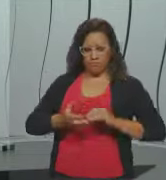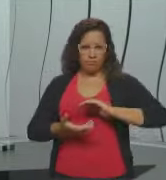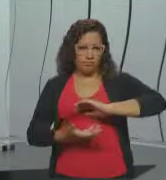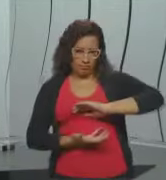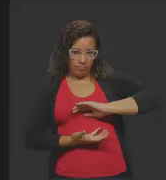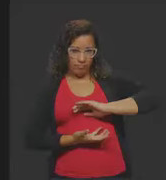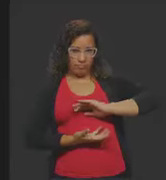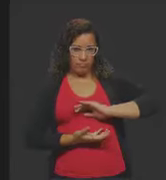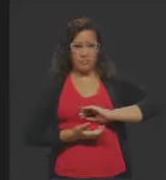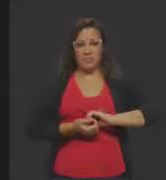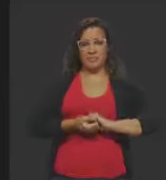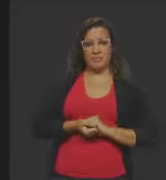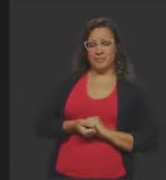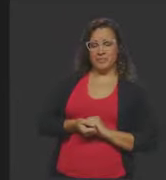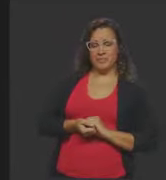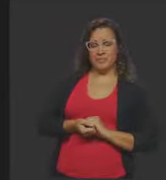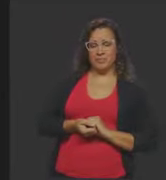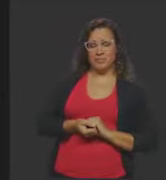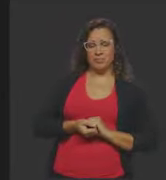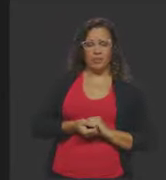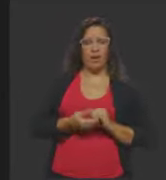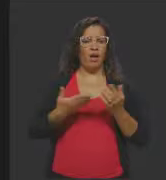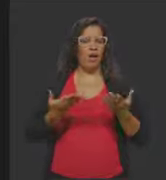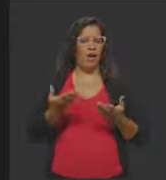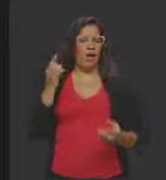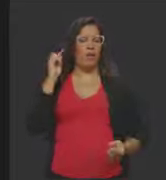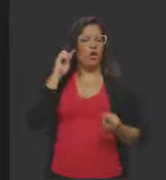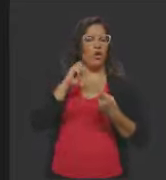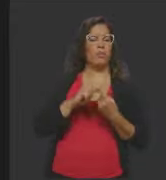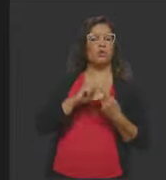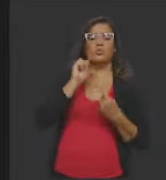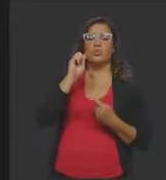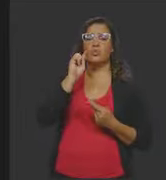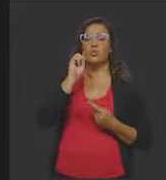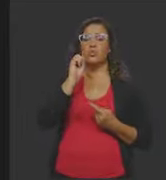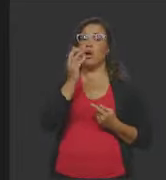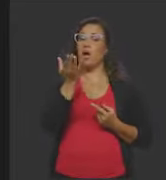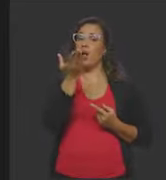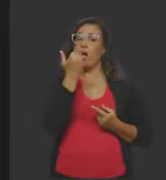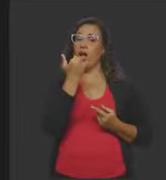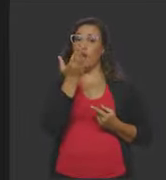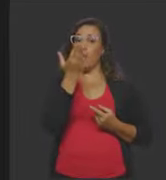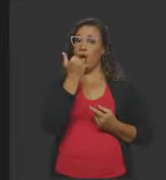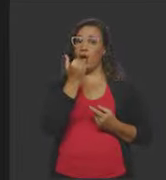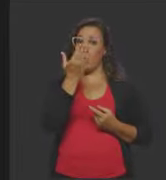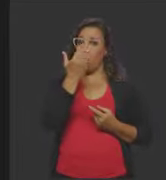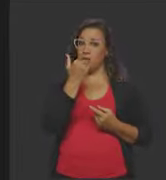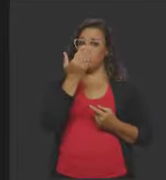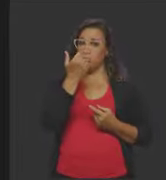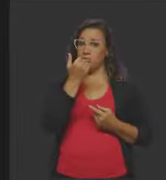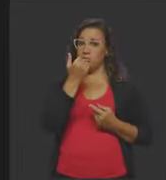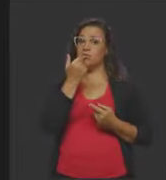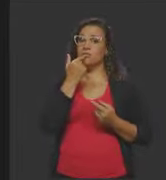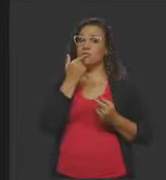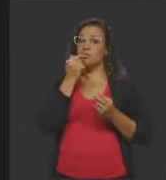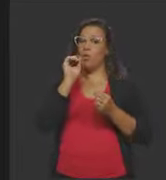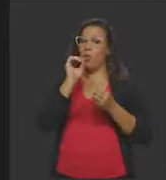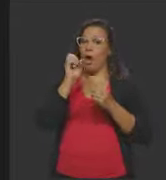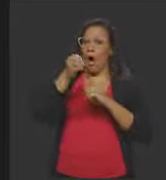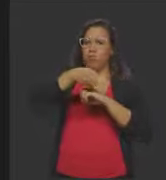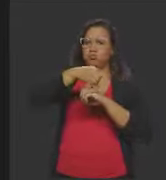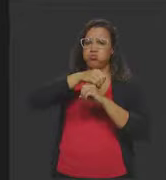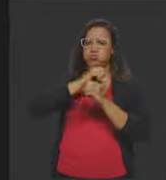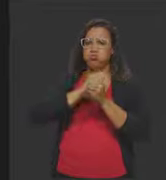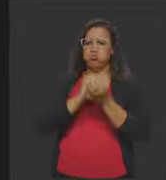ideia. O papel do sistema digestório, então, é transformar moléculas grandes e complexas dos alimentos